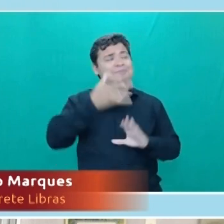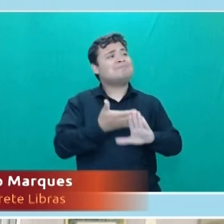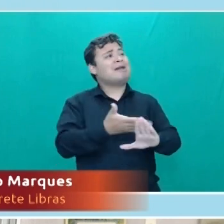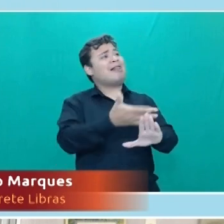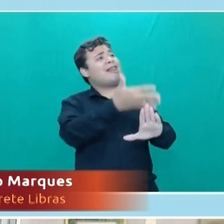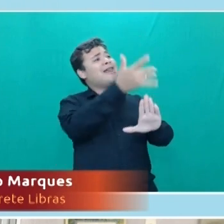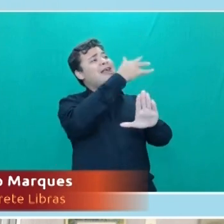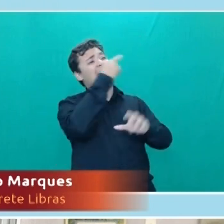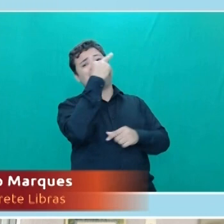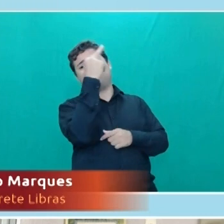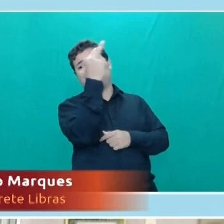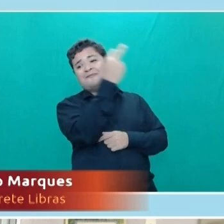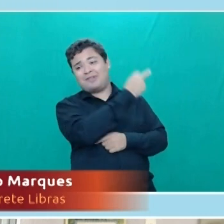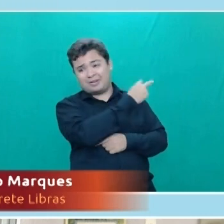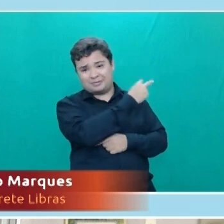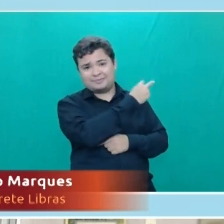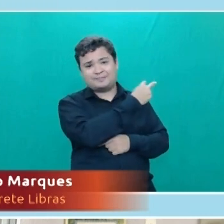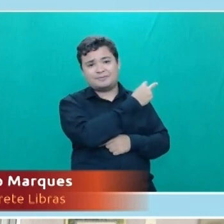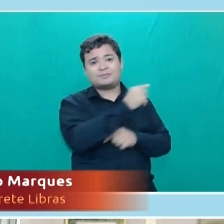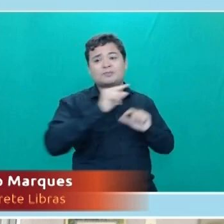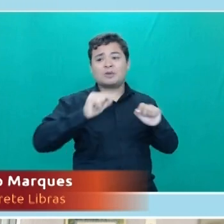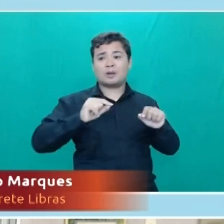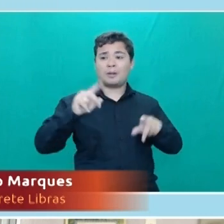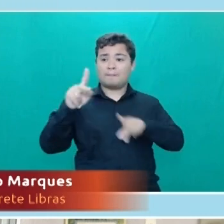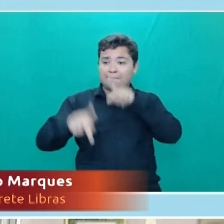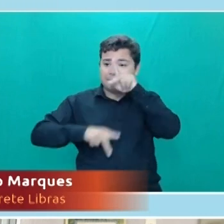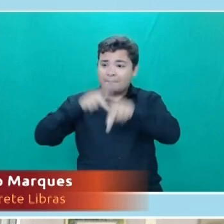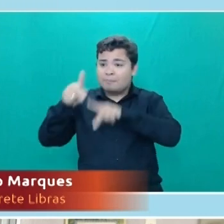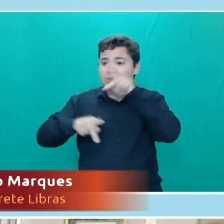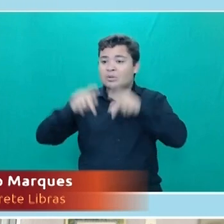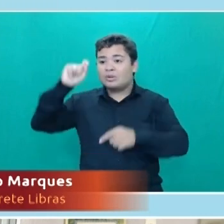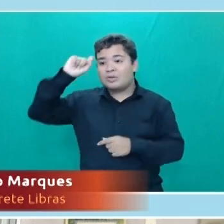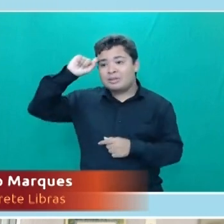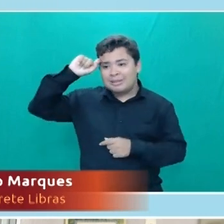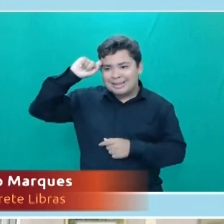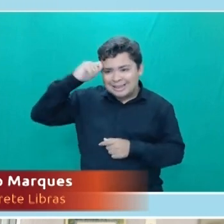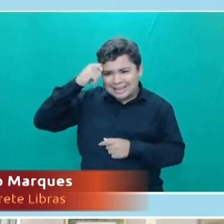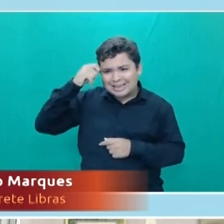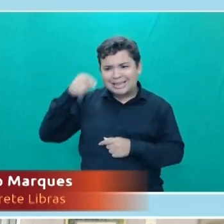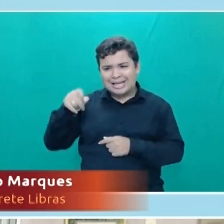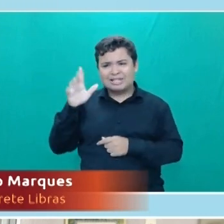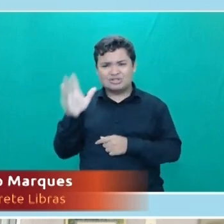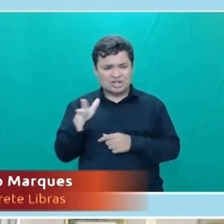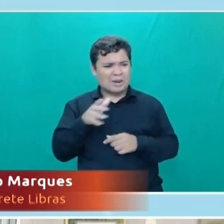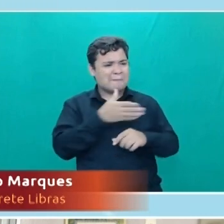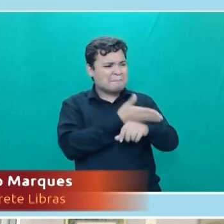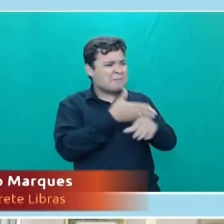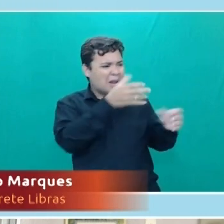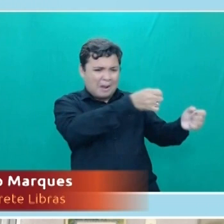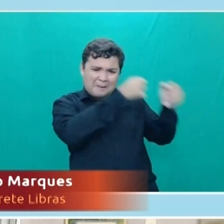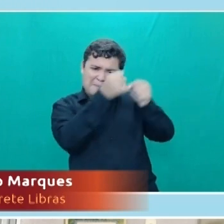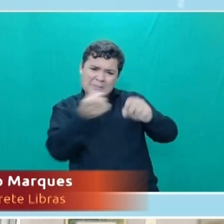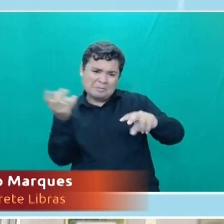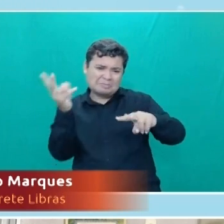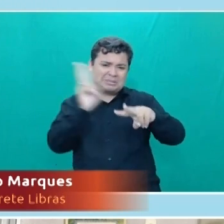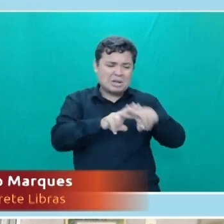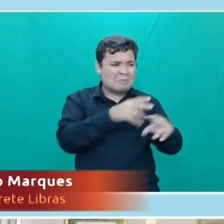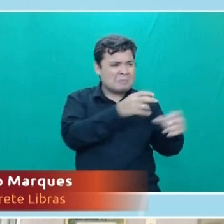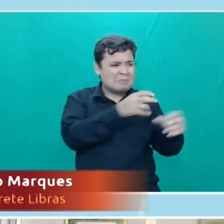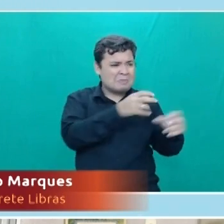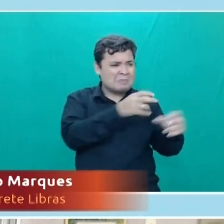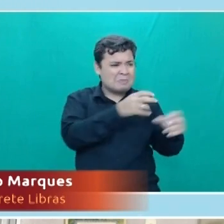percurso histórico e saber que nenhuma população negra vilipendiou, escravizou, retirou pessoas de seus